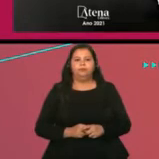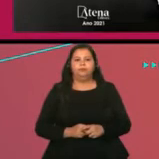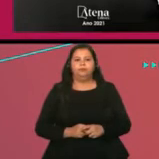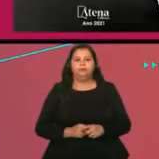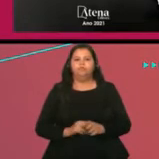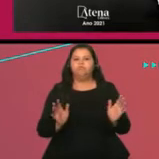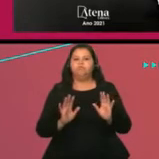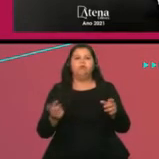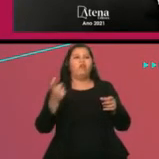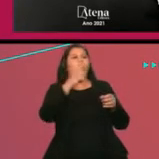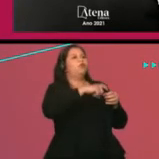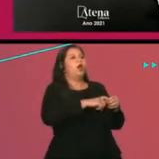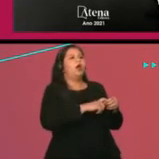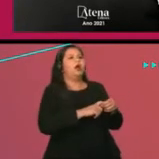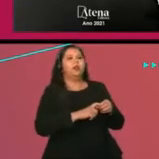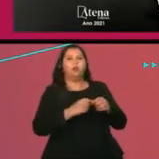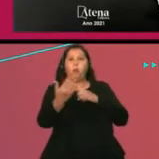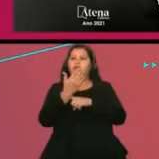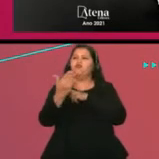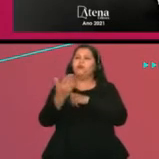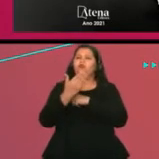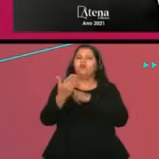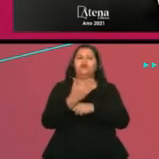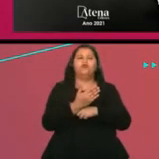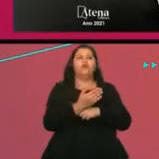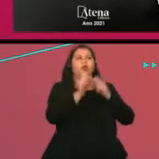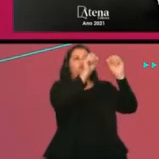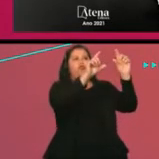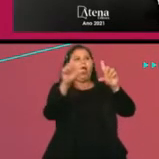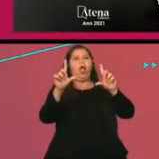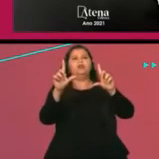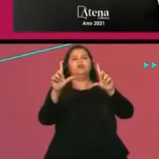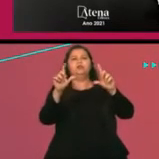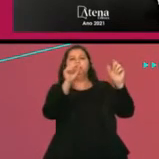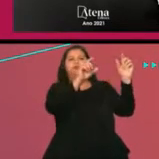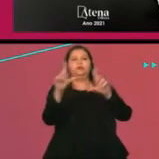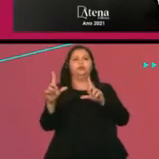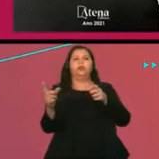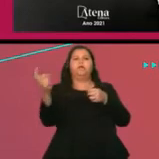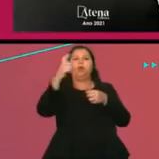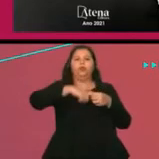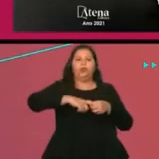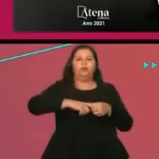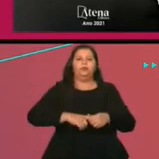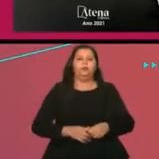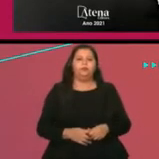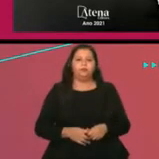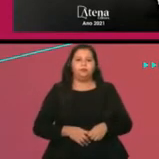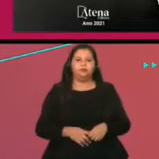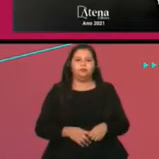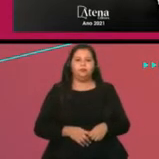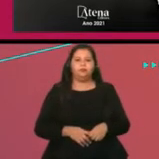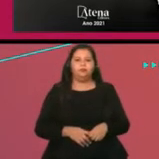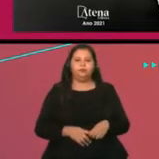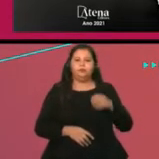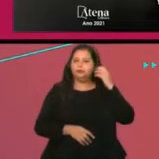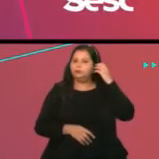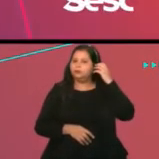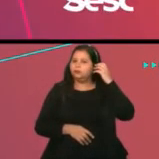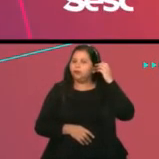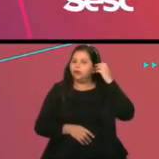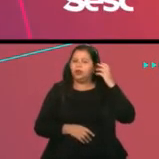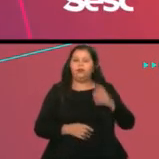e não tá voltando se eu pudesse me ajudar a voltar os slides E aí